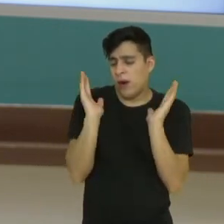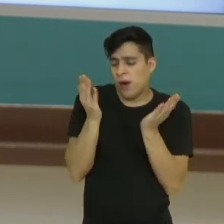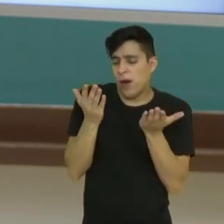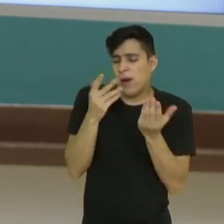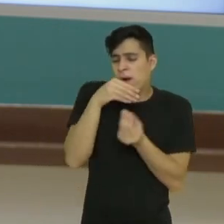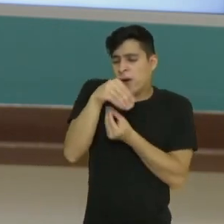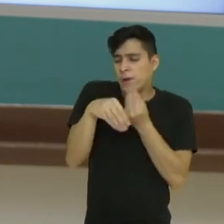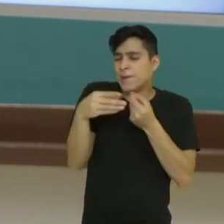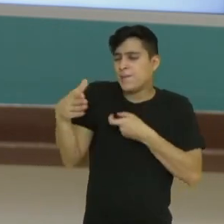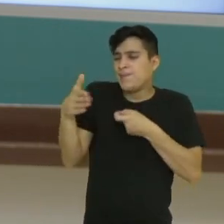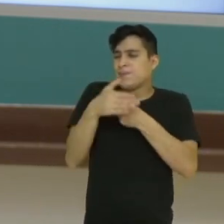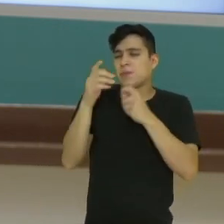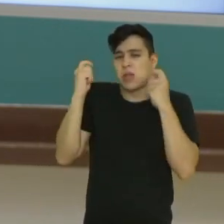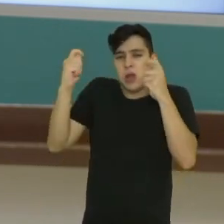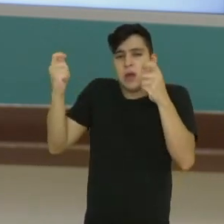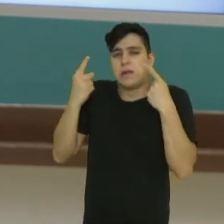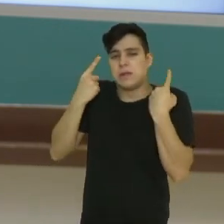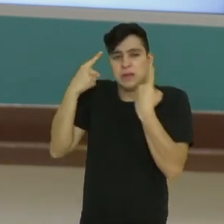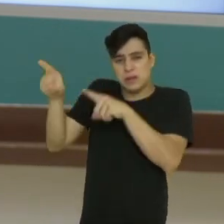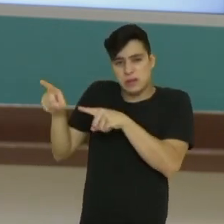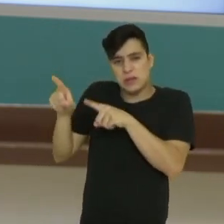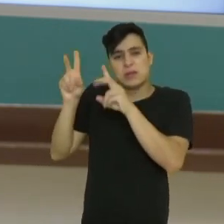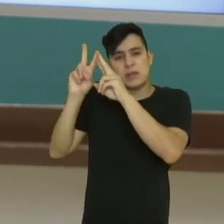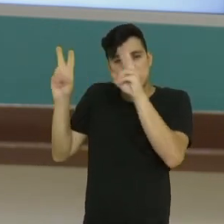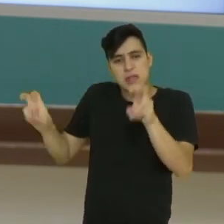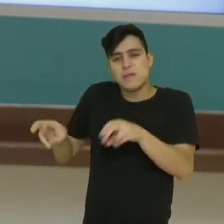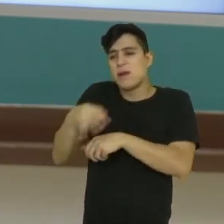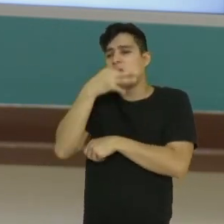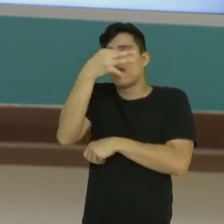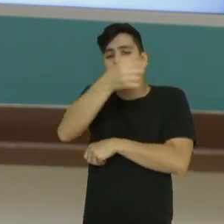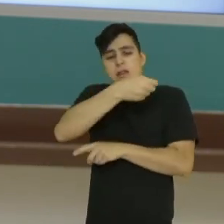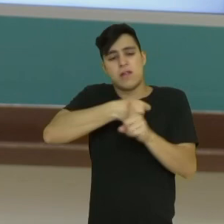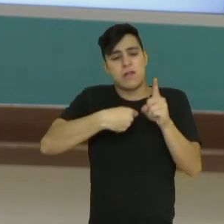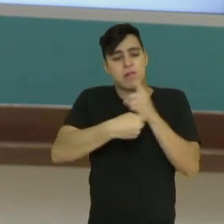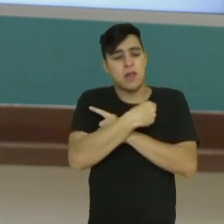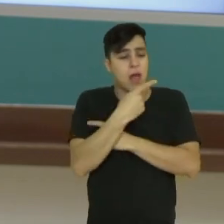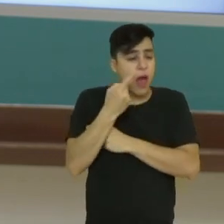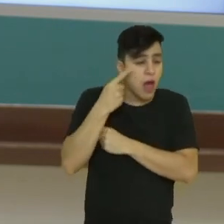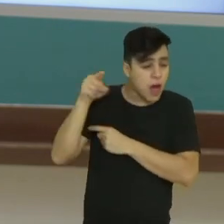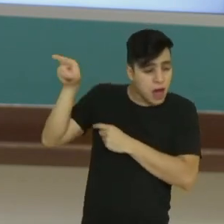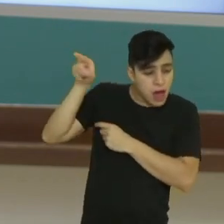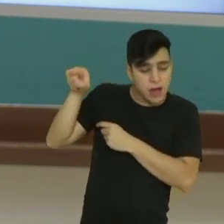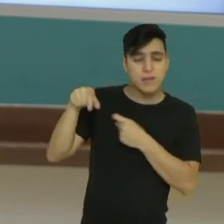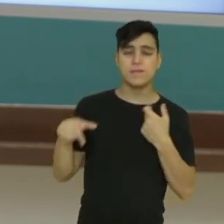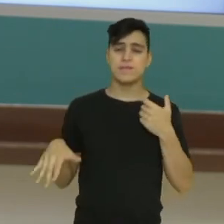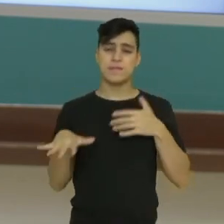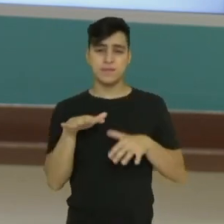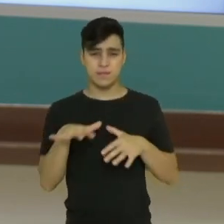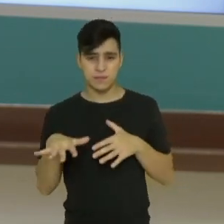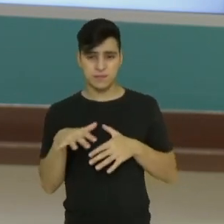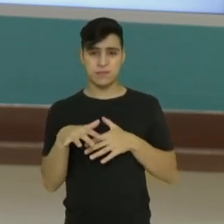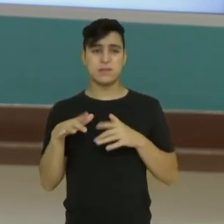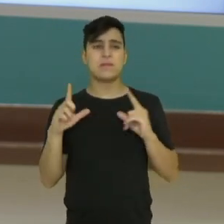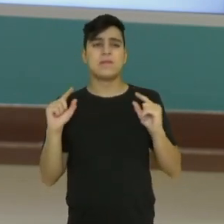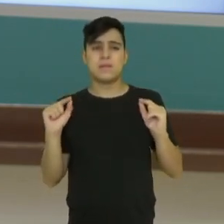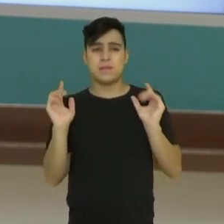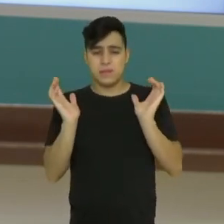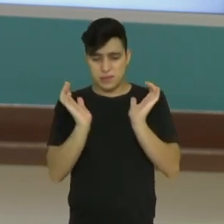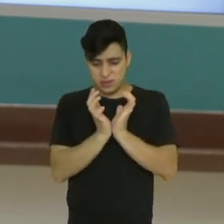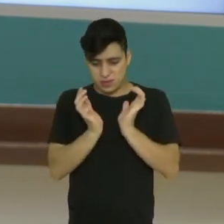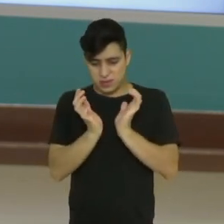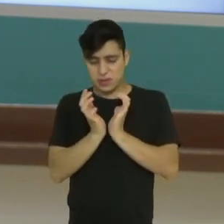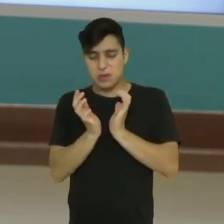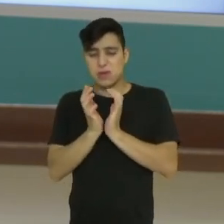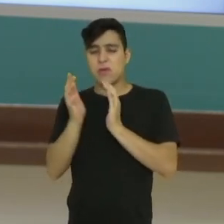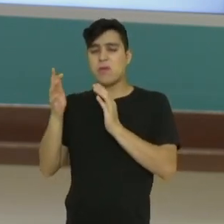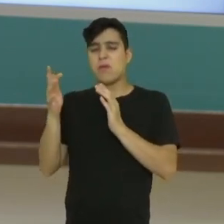teor de protesto, um teor exatamente de trazer um alerta para a sociedade. E vai começar um movimento chamado avant-garde, que significa a guarda avançada. É